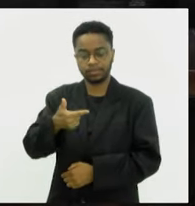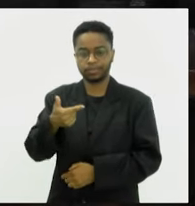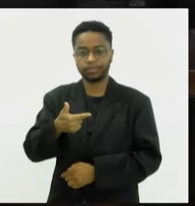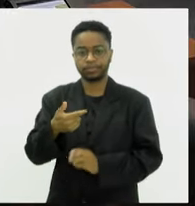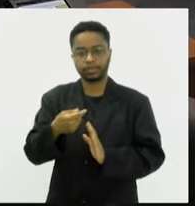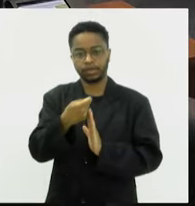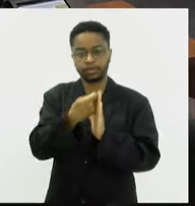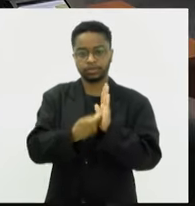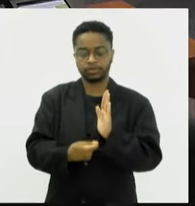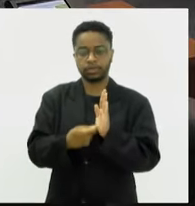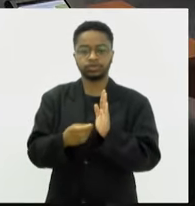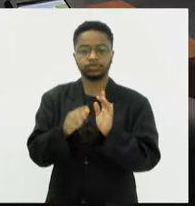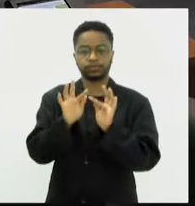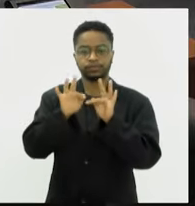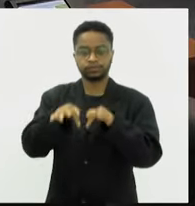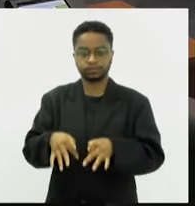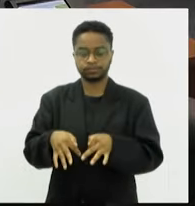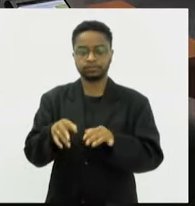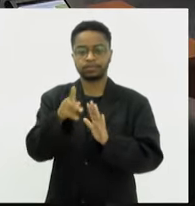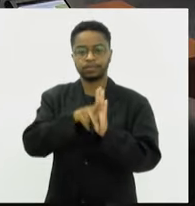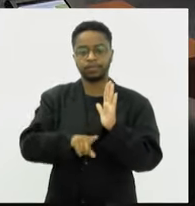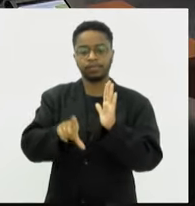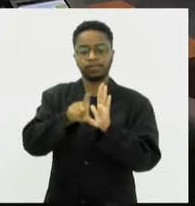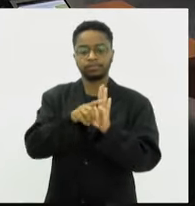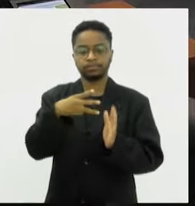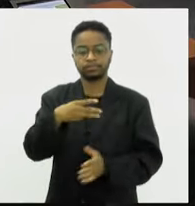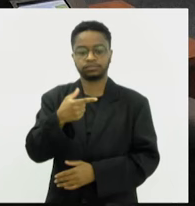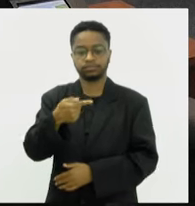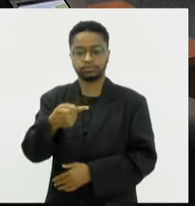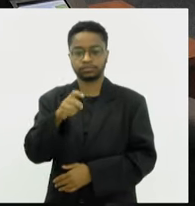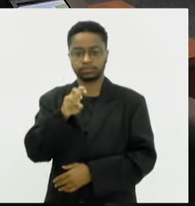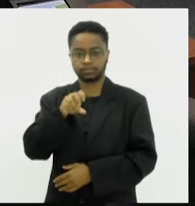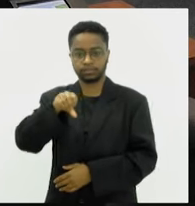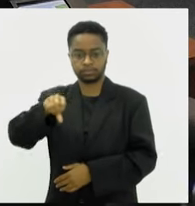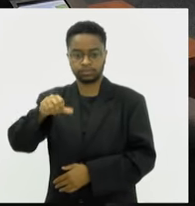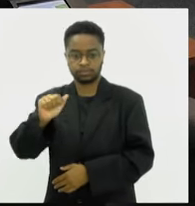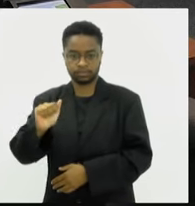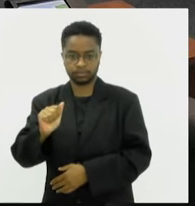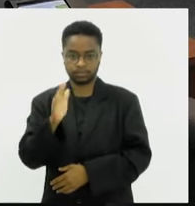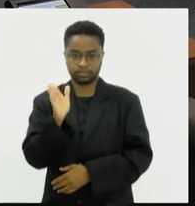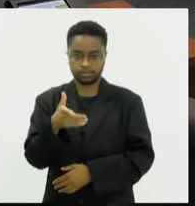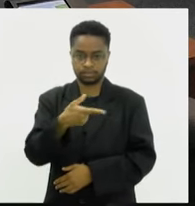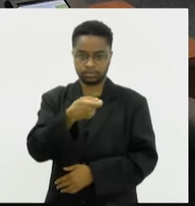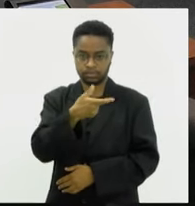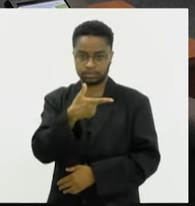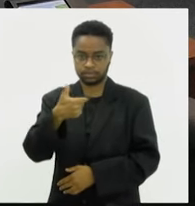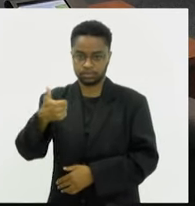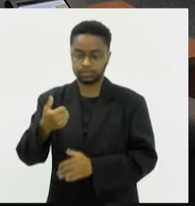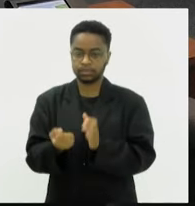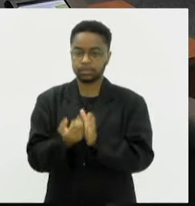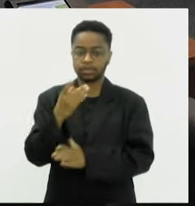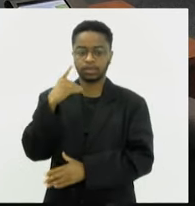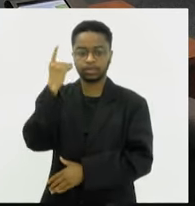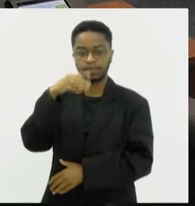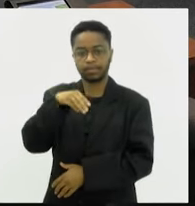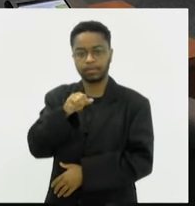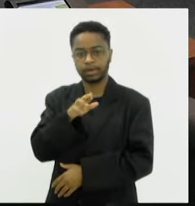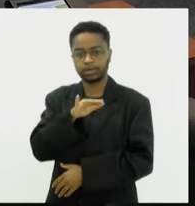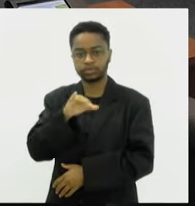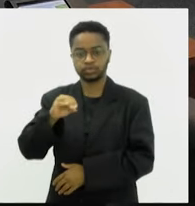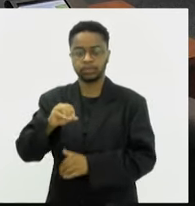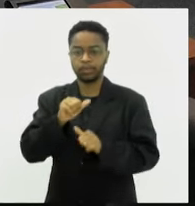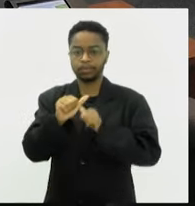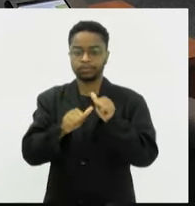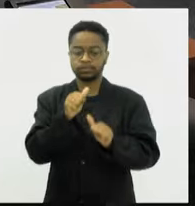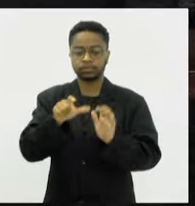do vencido. Projeto de lei número 3759-A de 2021, de autoria do deputado Márcio Canella, que altera a